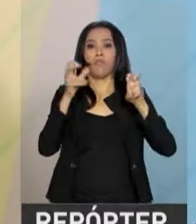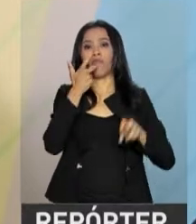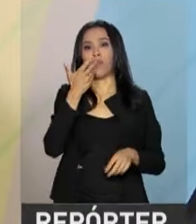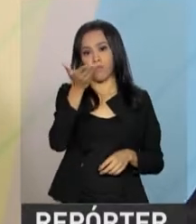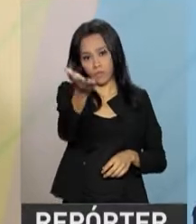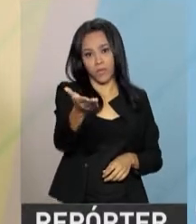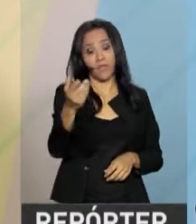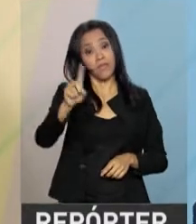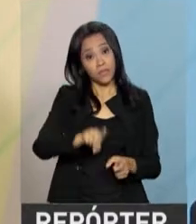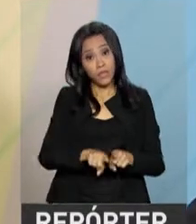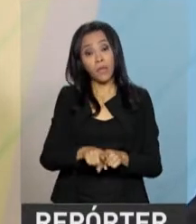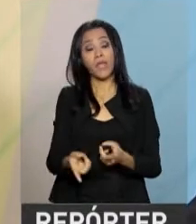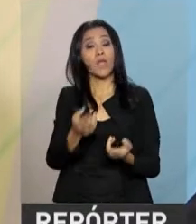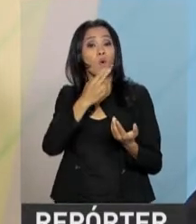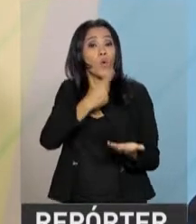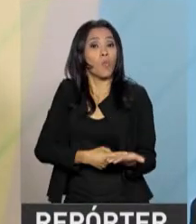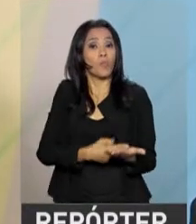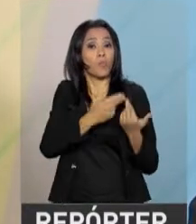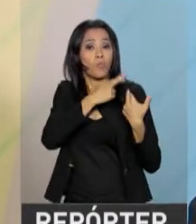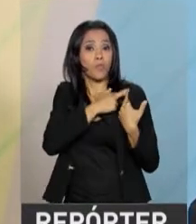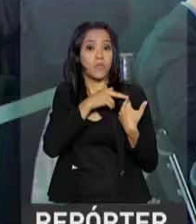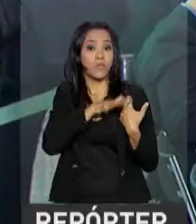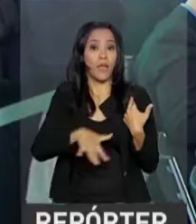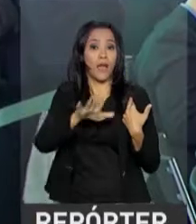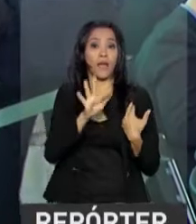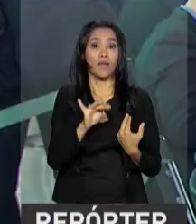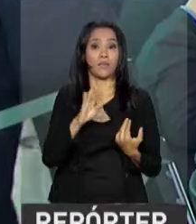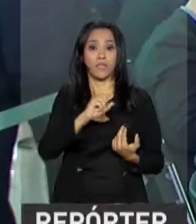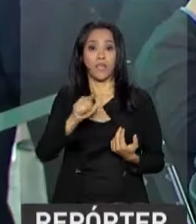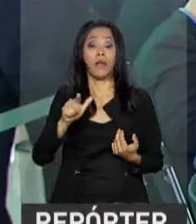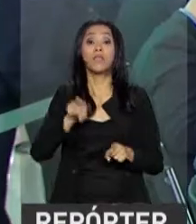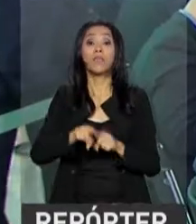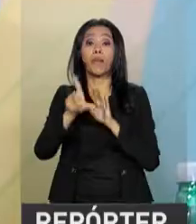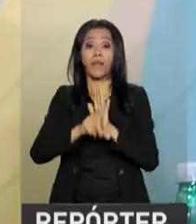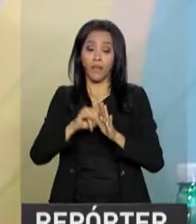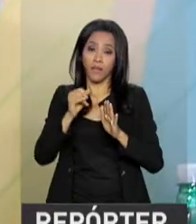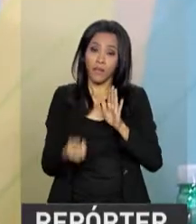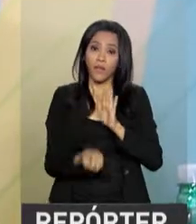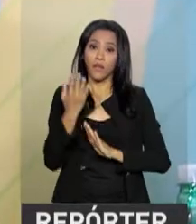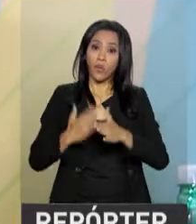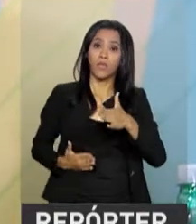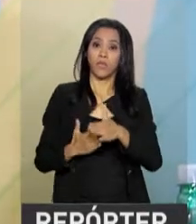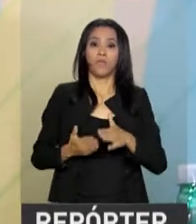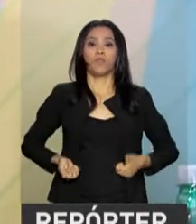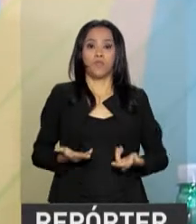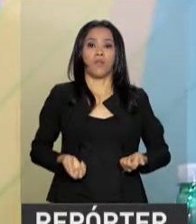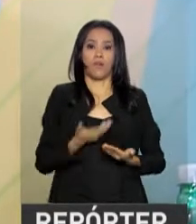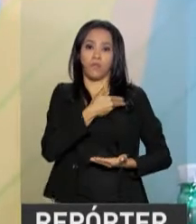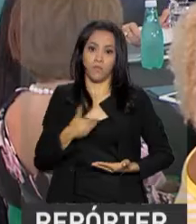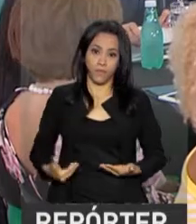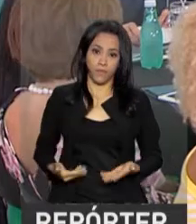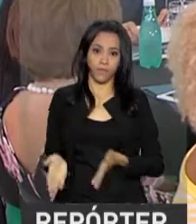responsabilidade fiscal como a lei que criou um teto para os gastos públicos quando iniciamos o governo